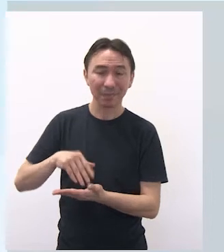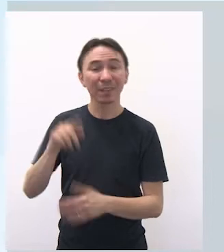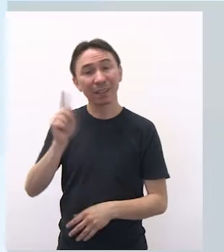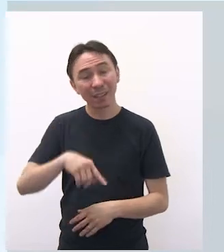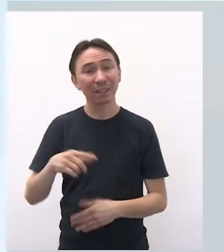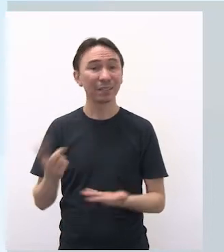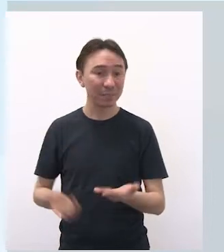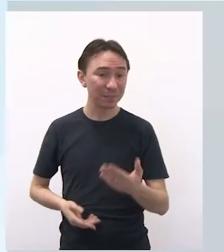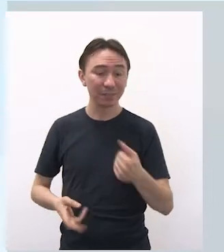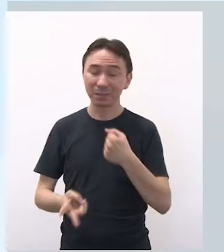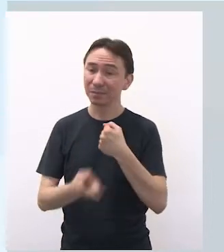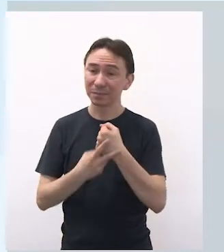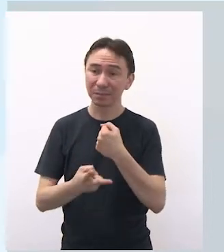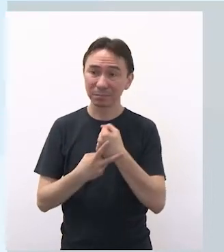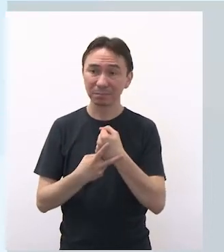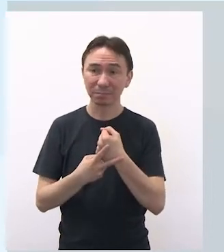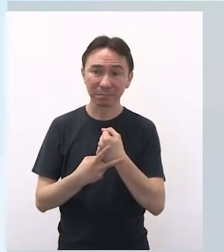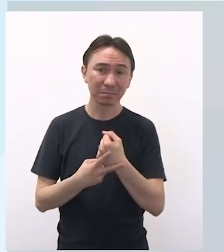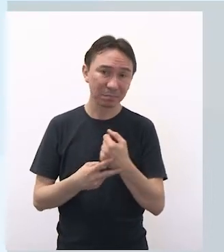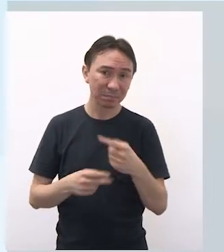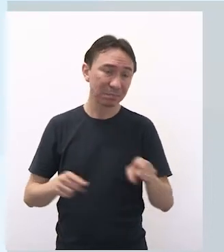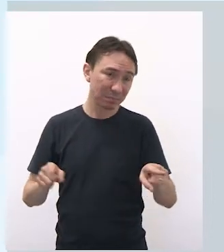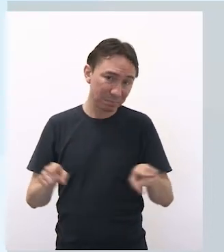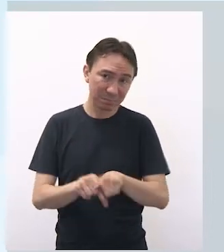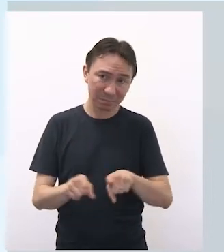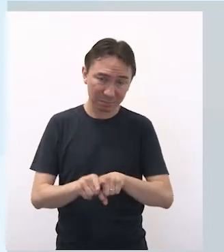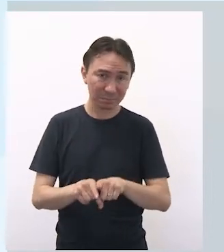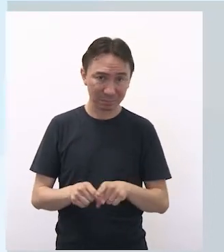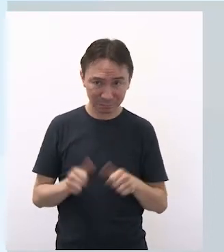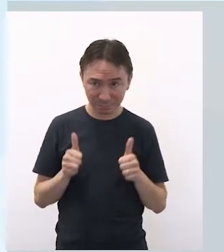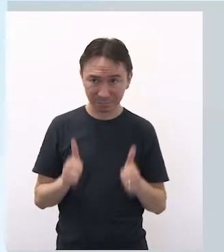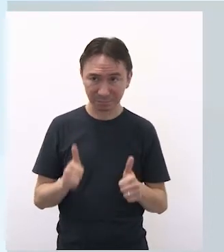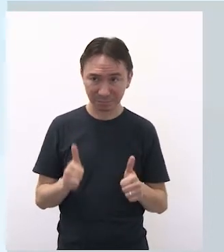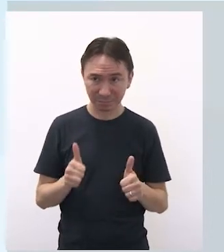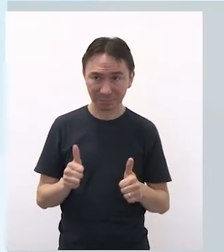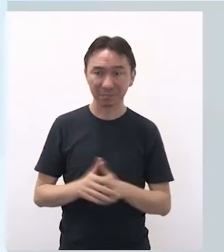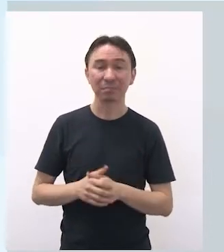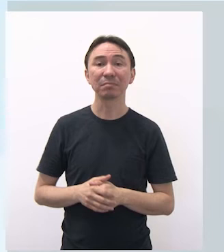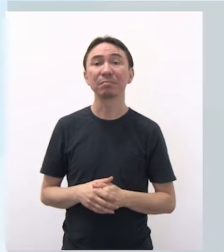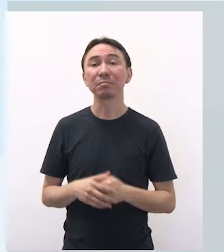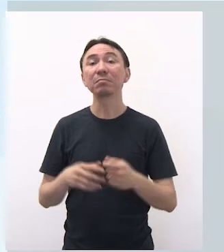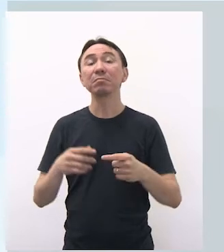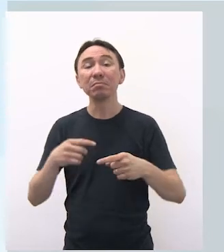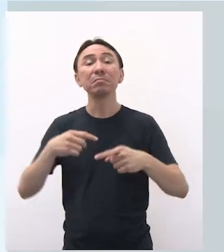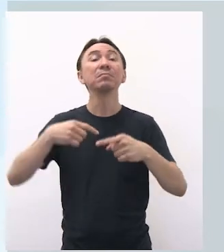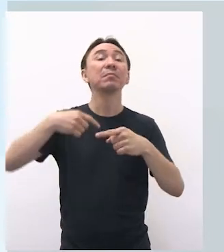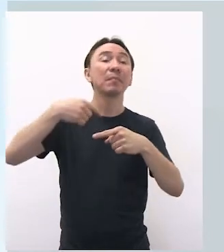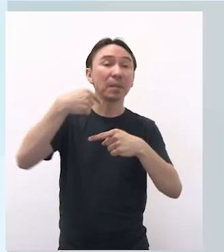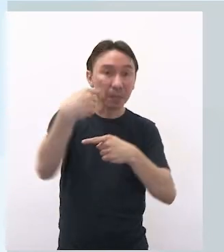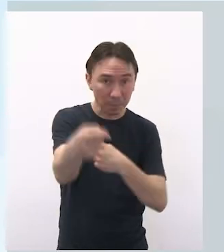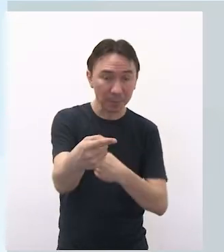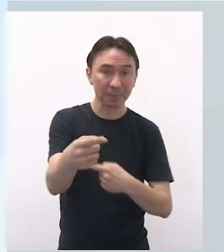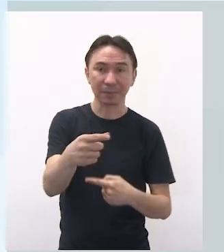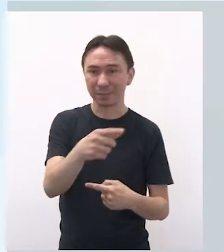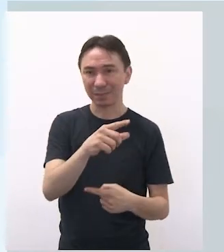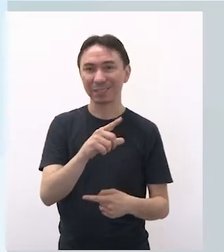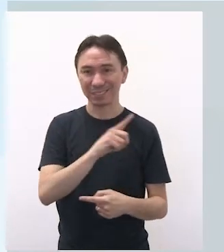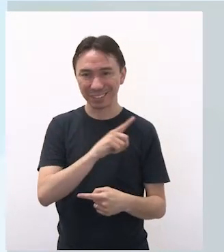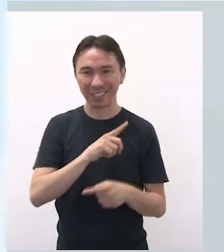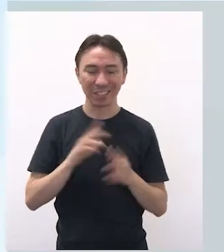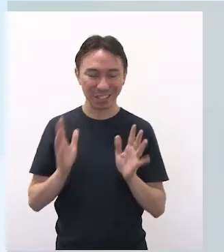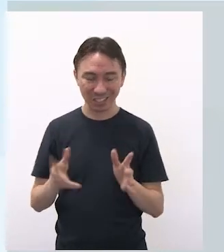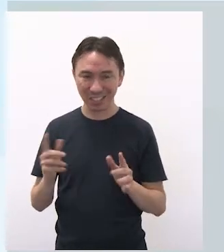aqui também na tipologia de conteúdos do Antoni Zabala. Depois, então, quando eu vou para um nível de aplicar